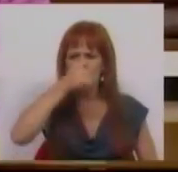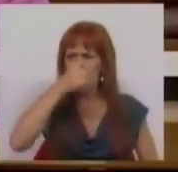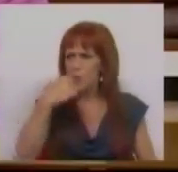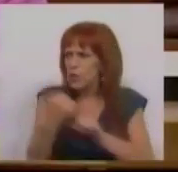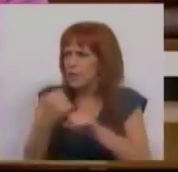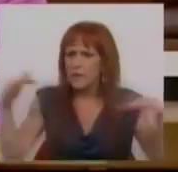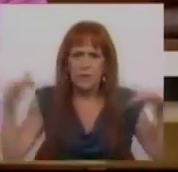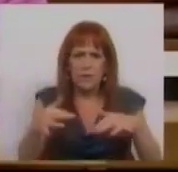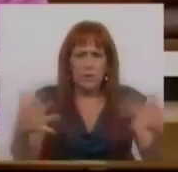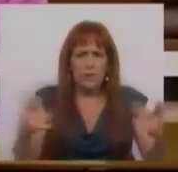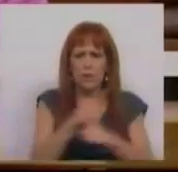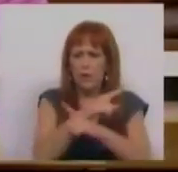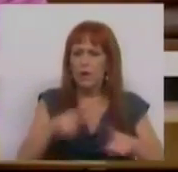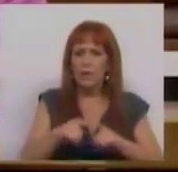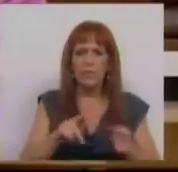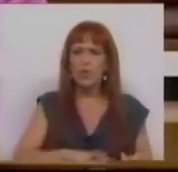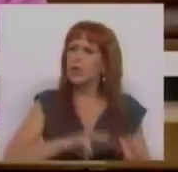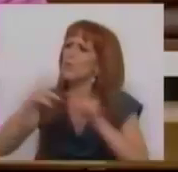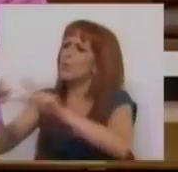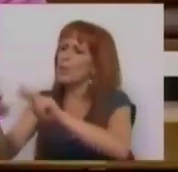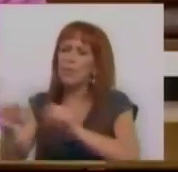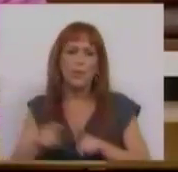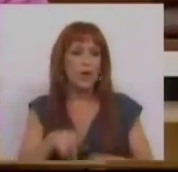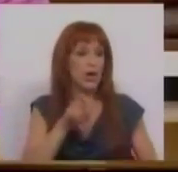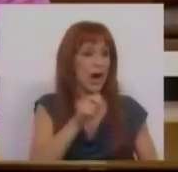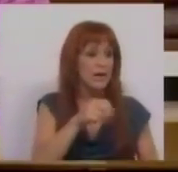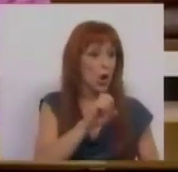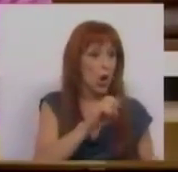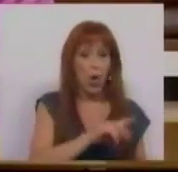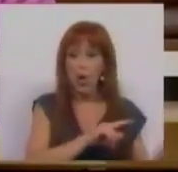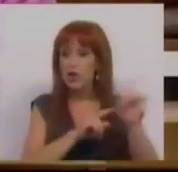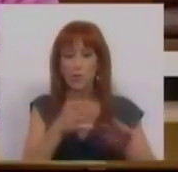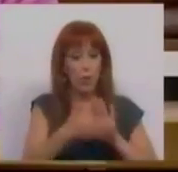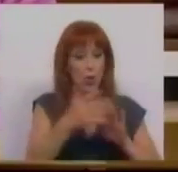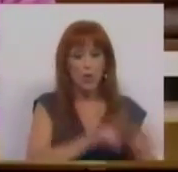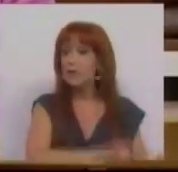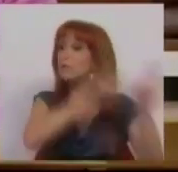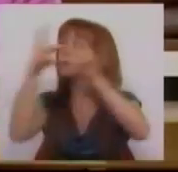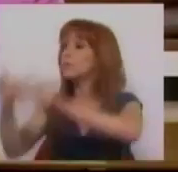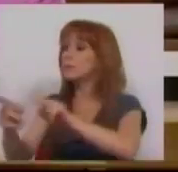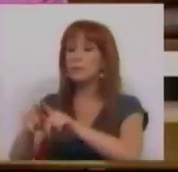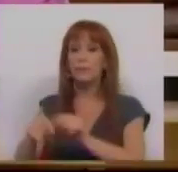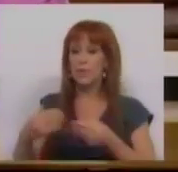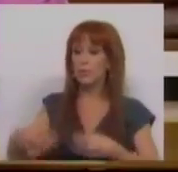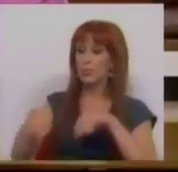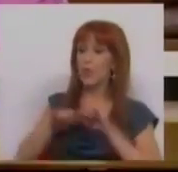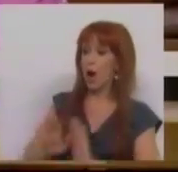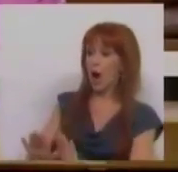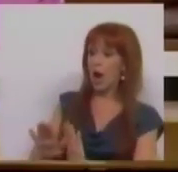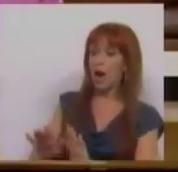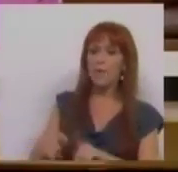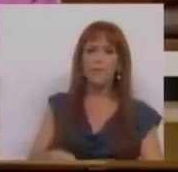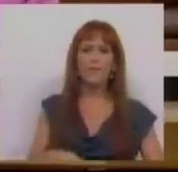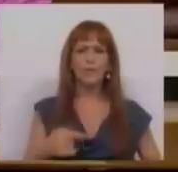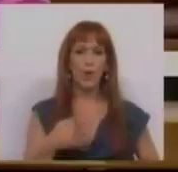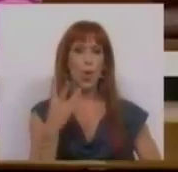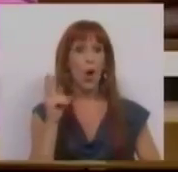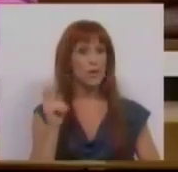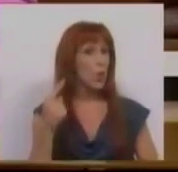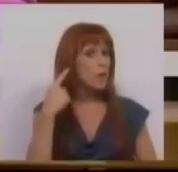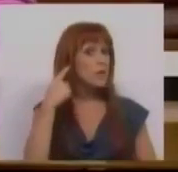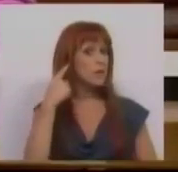os serviços. Impediram as transferências dos SOs das urgências para o internamento. Ao fim de